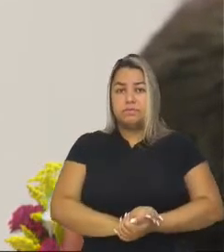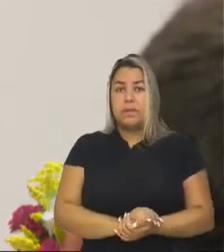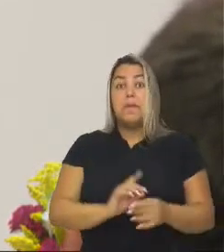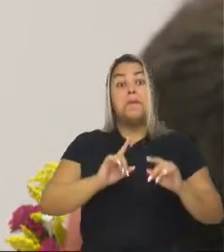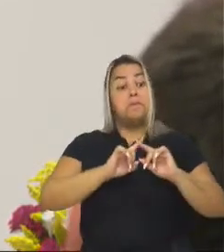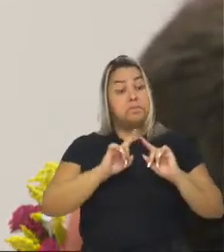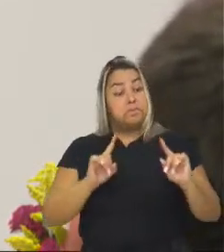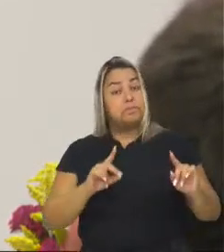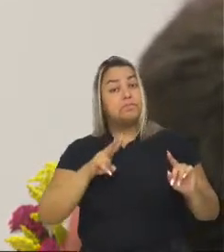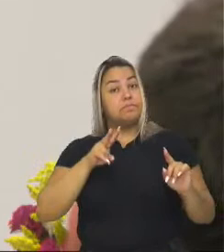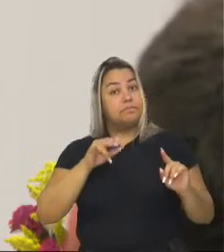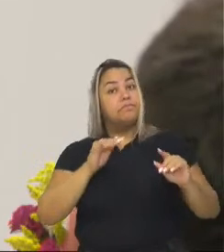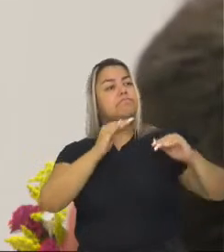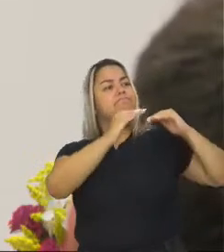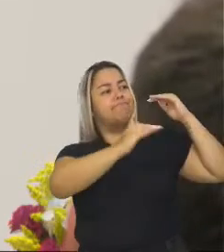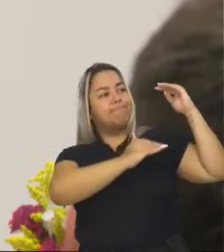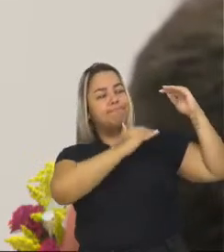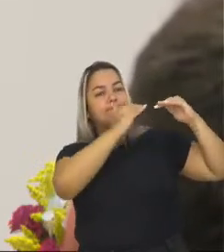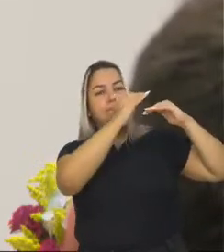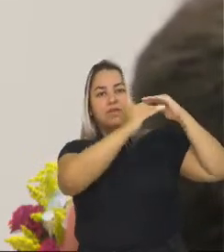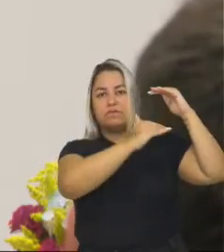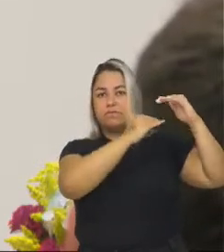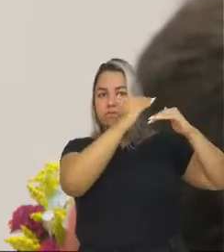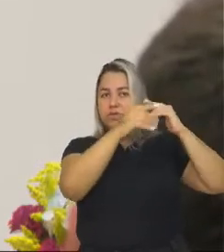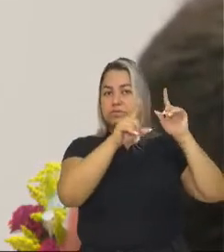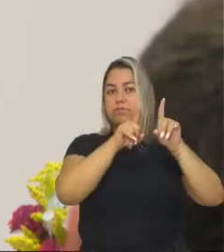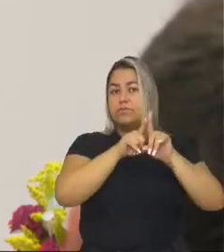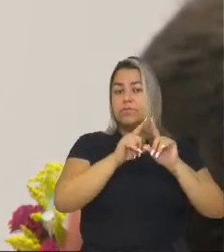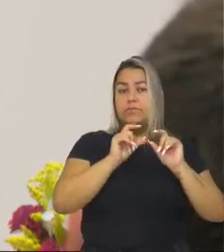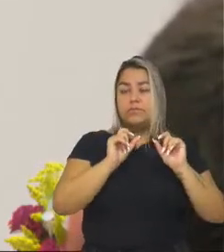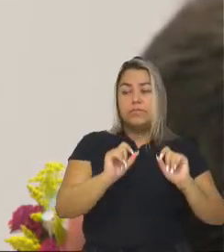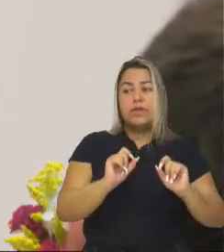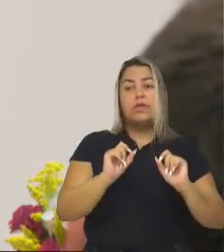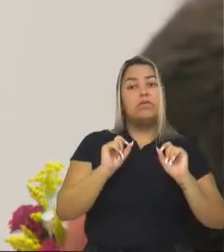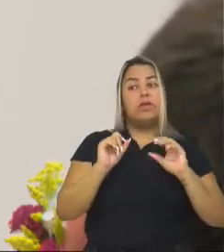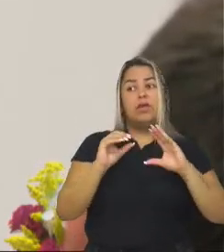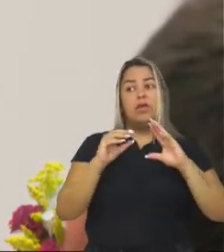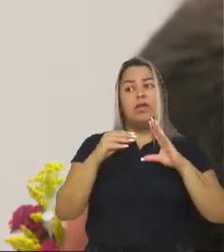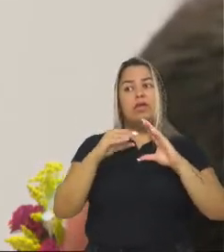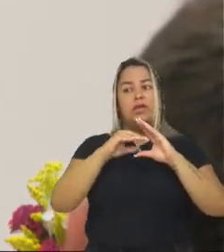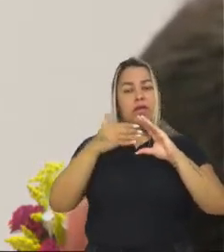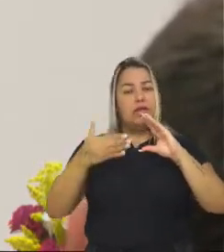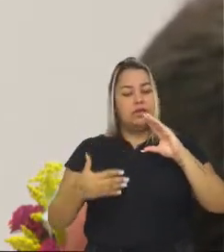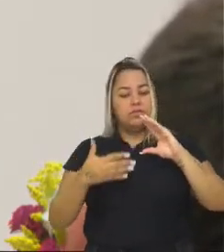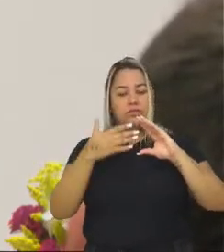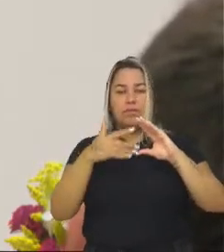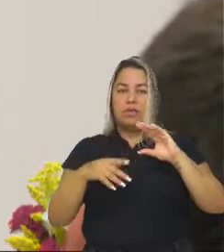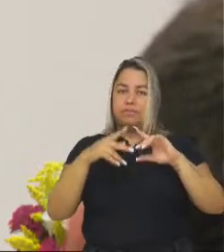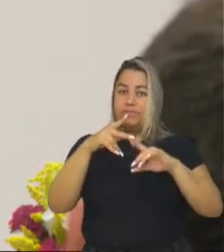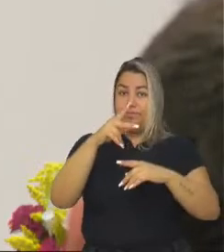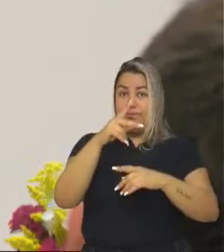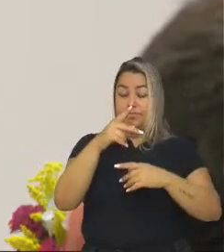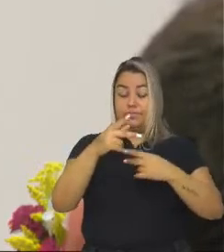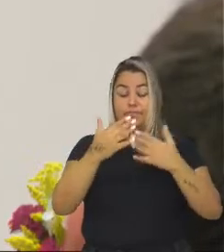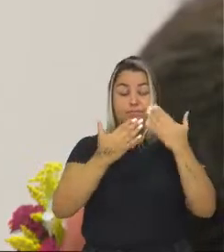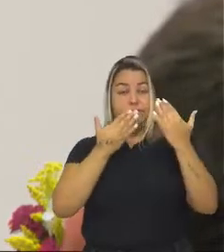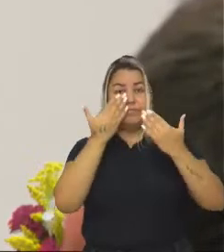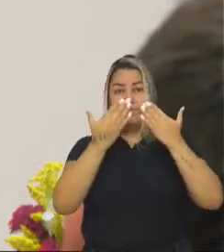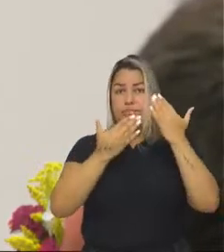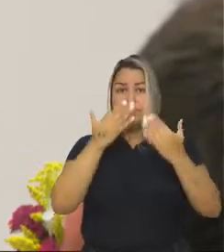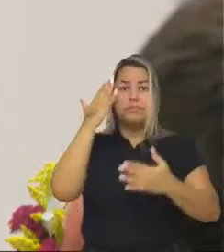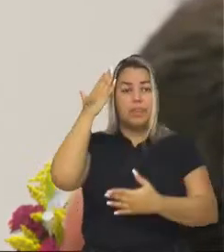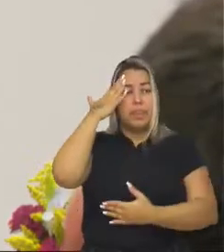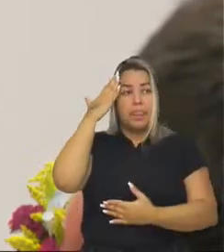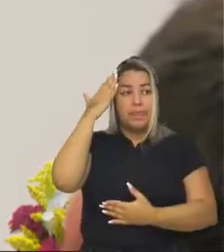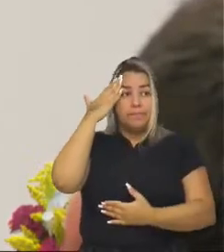Mas você vai desenvolvendo essas características desde a mais tenra idade. A psicologia sabe disso. Eu não estou falando aqui nada